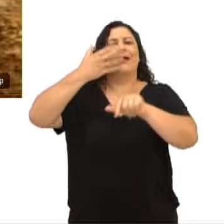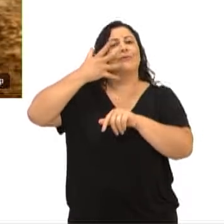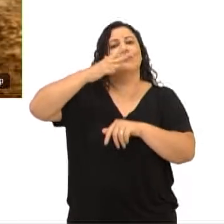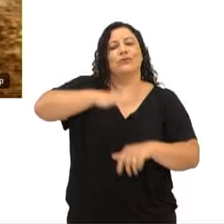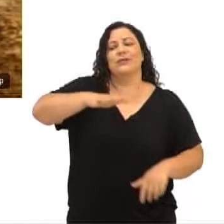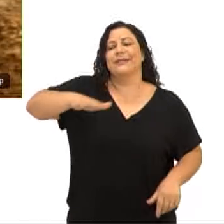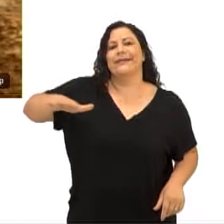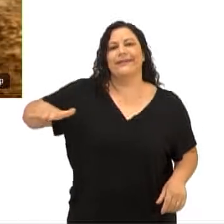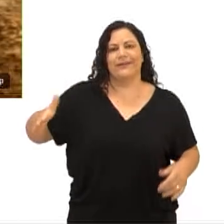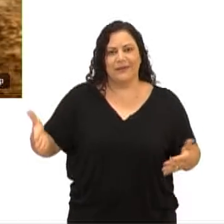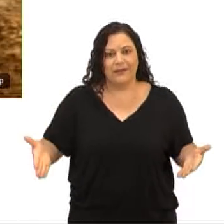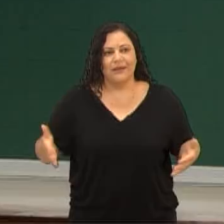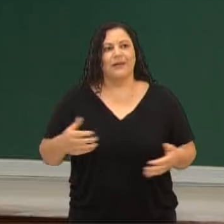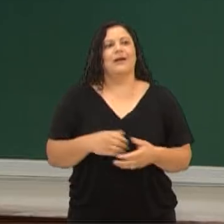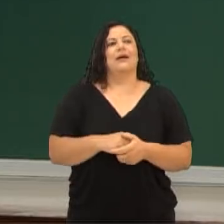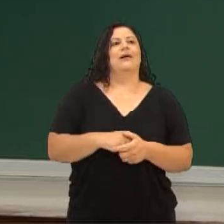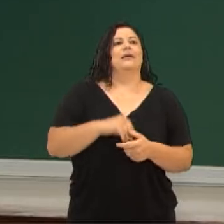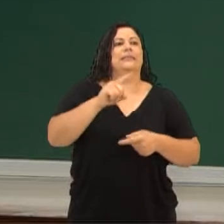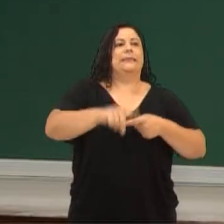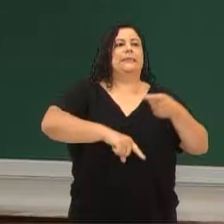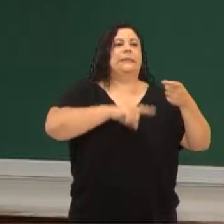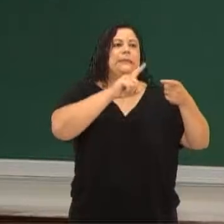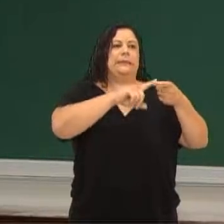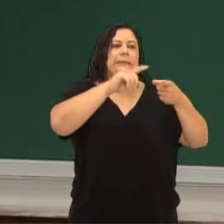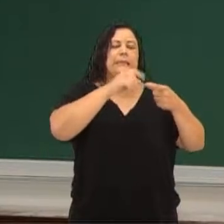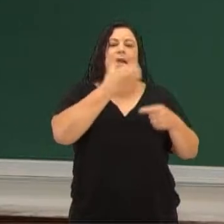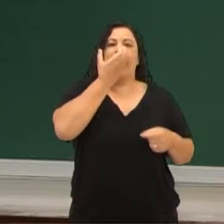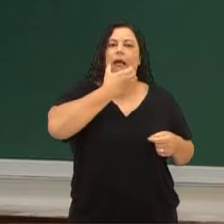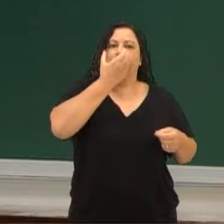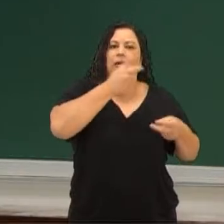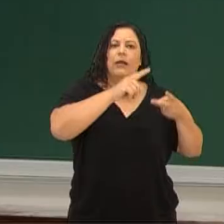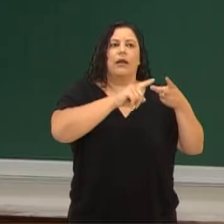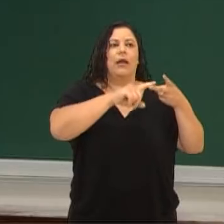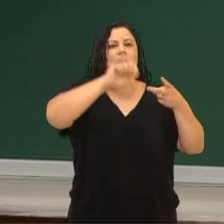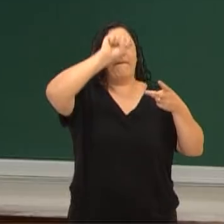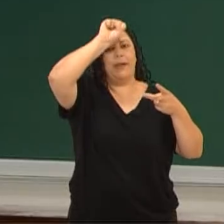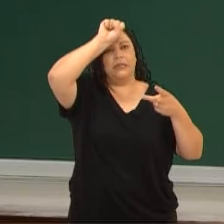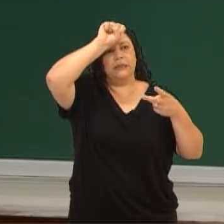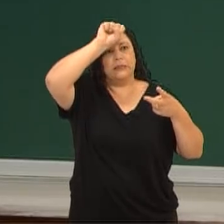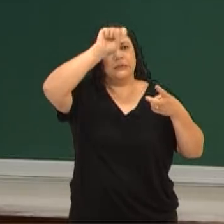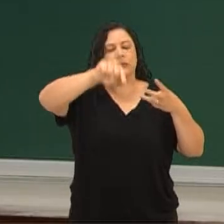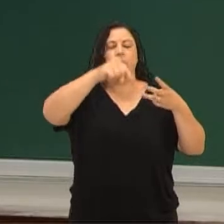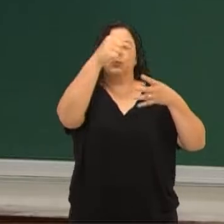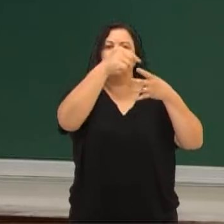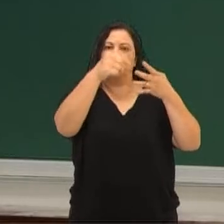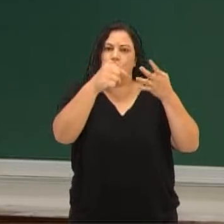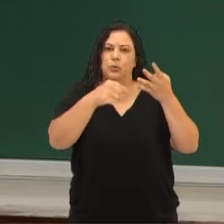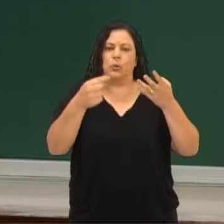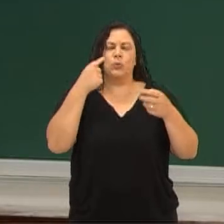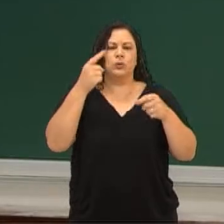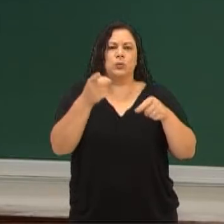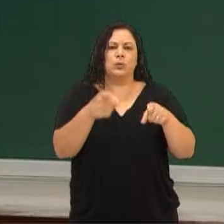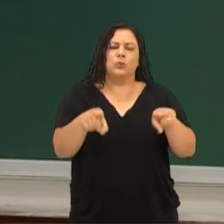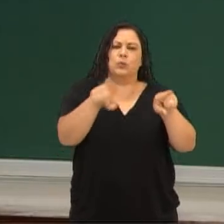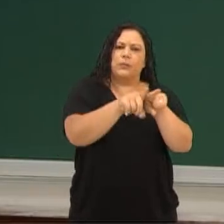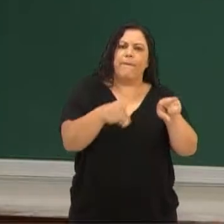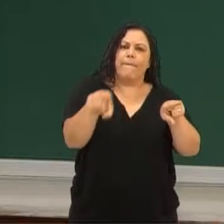Apple, a Samsung, a Sony. Falei na República Democrática do Congo, né? A gente viu a charge lá, vou voltar lá para vocês darem uma